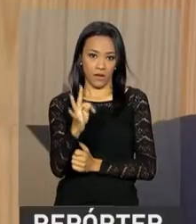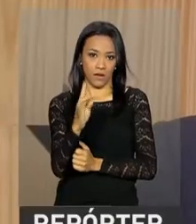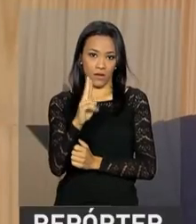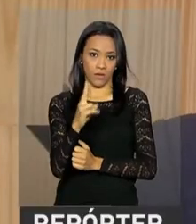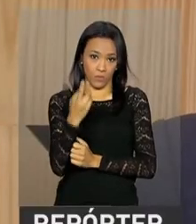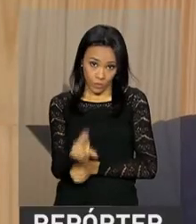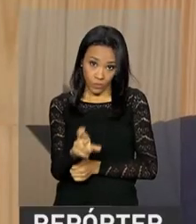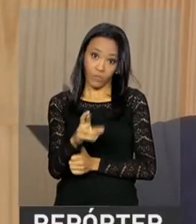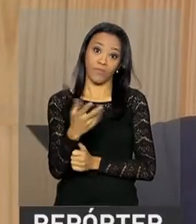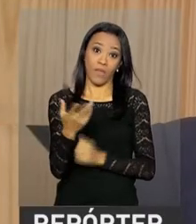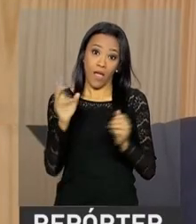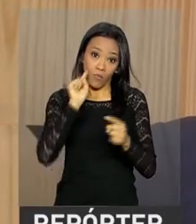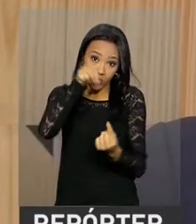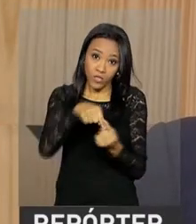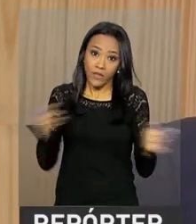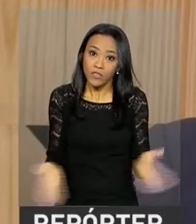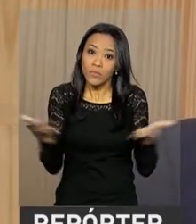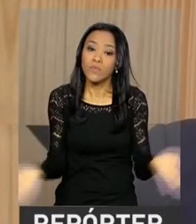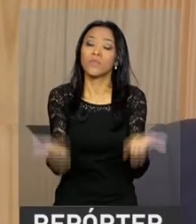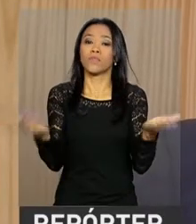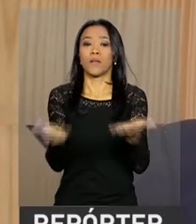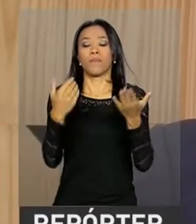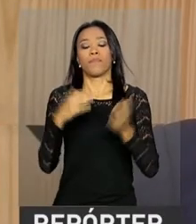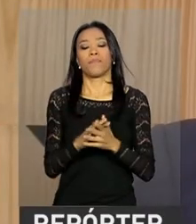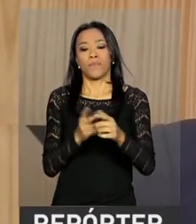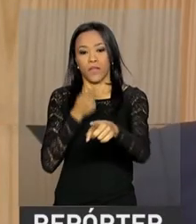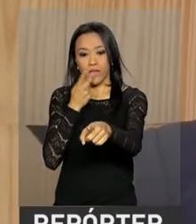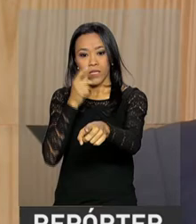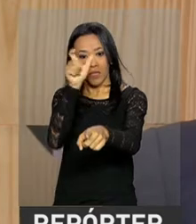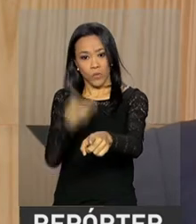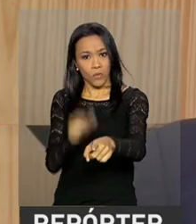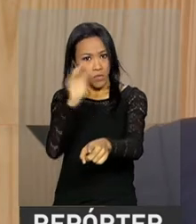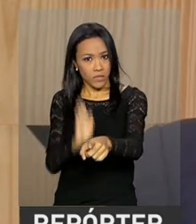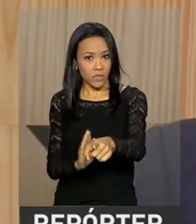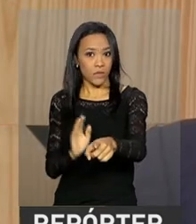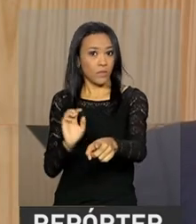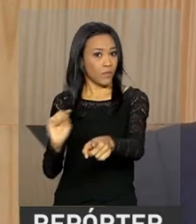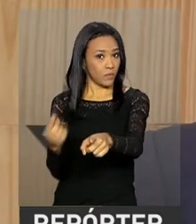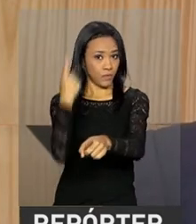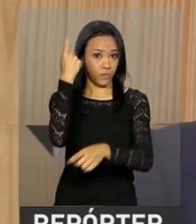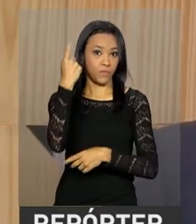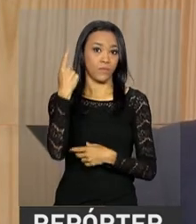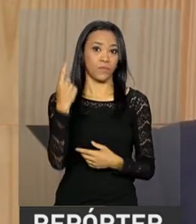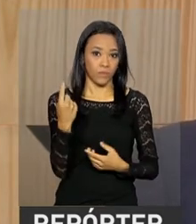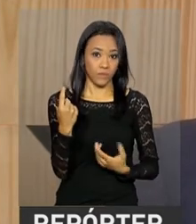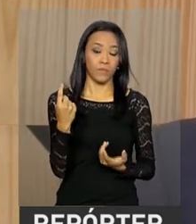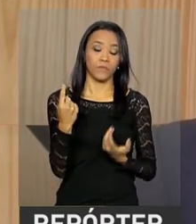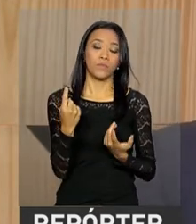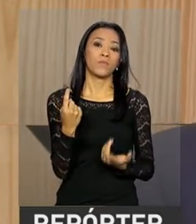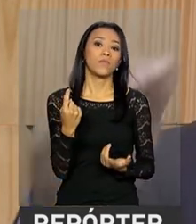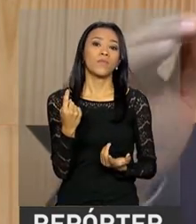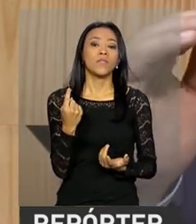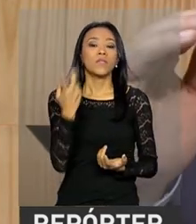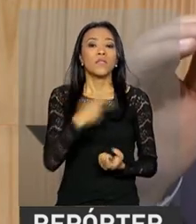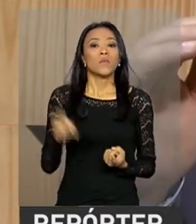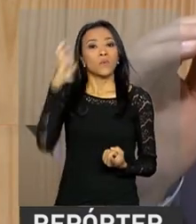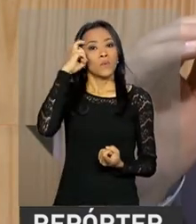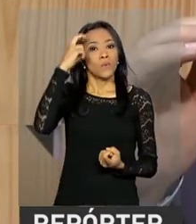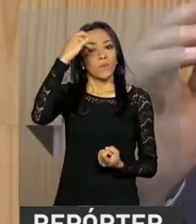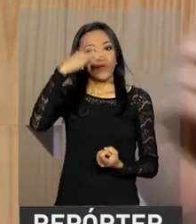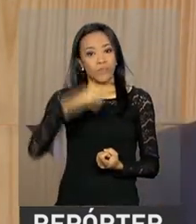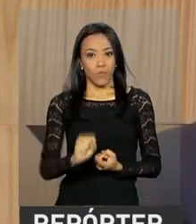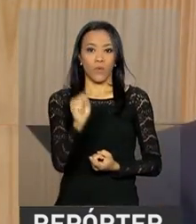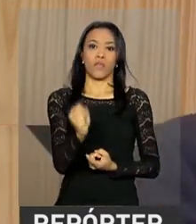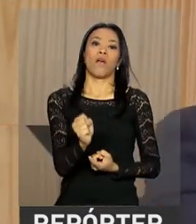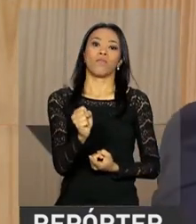brasil tem uma potencial do turismo da natureza no mundo o número um fórum econômico mundial em cultura é o oitavo